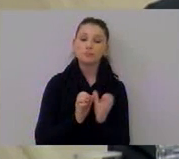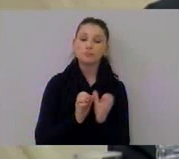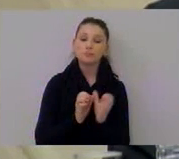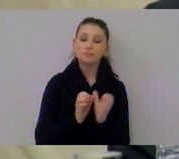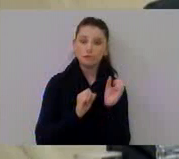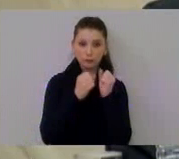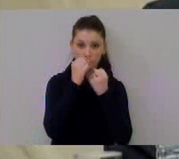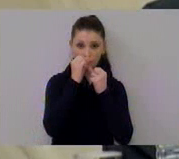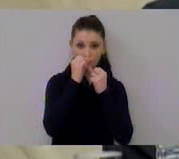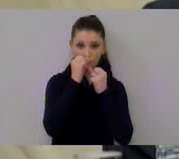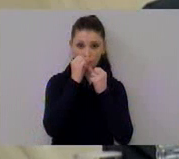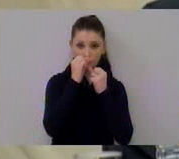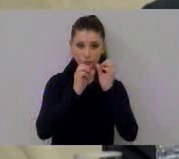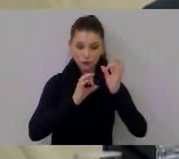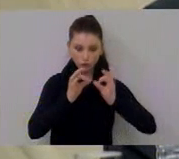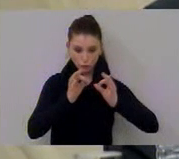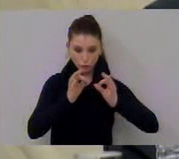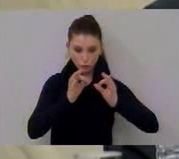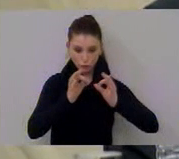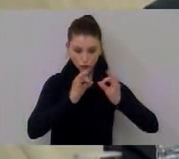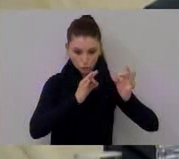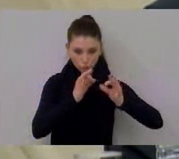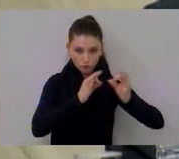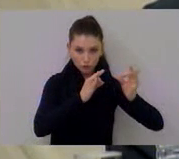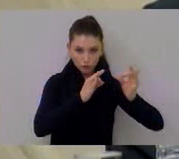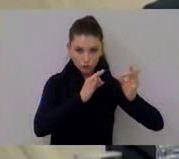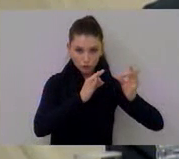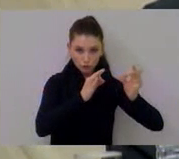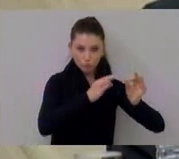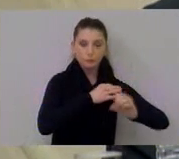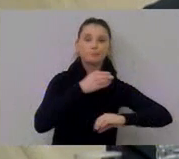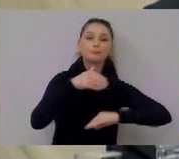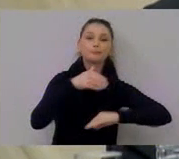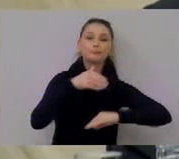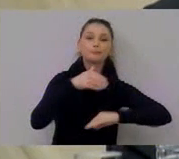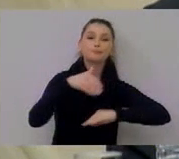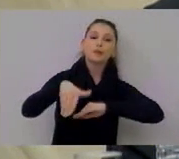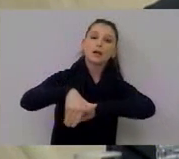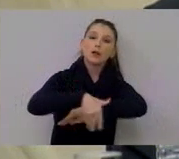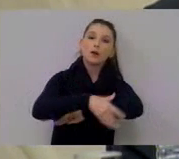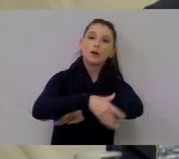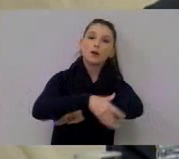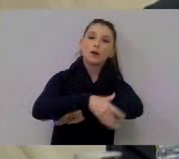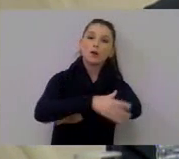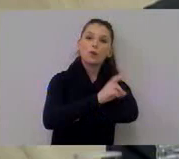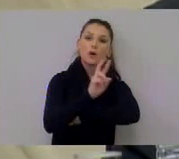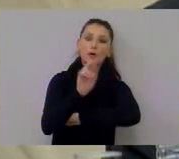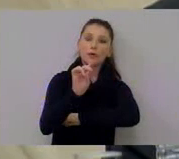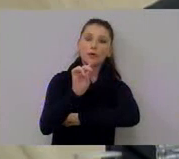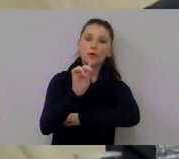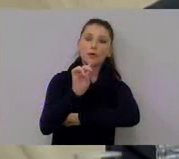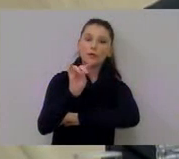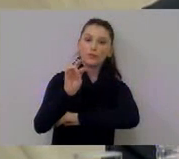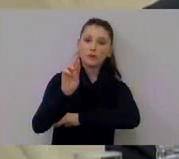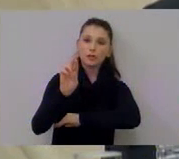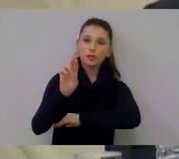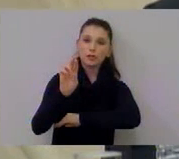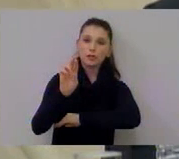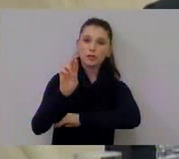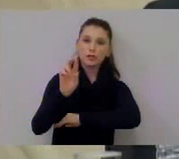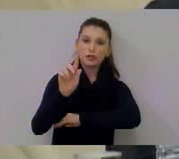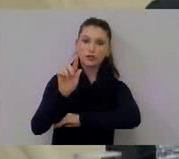de material consistente na rua Virgínio Conte,